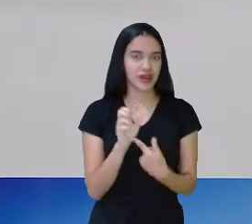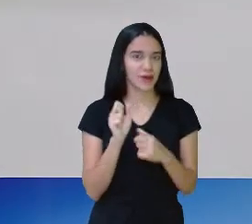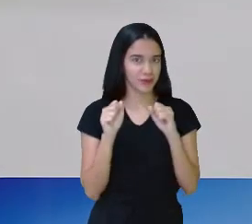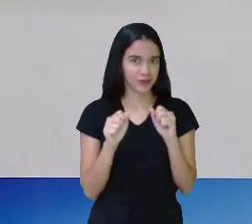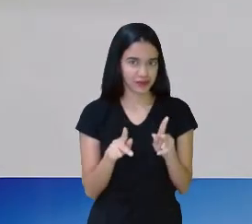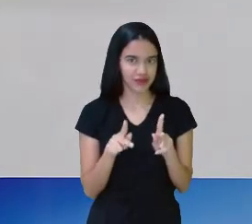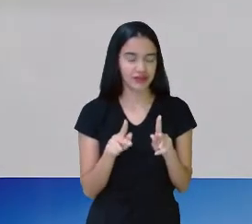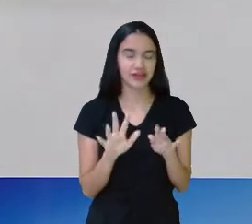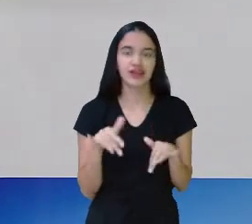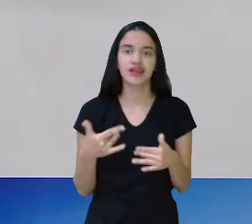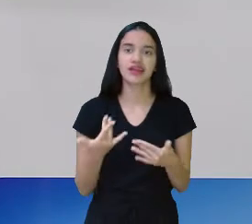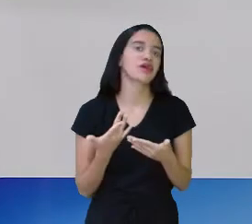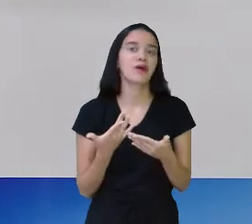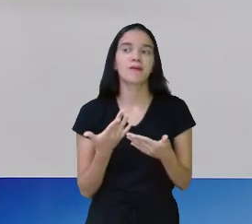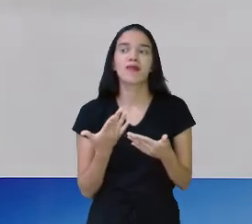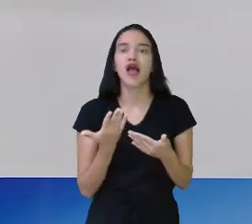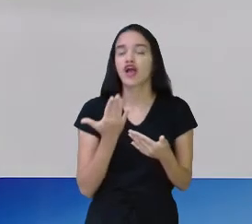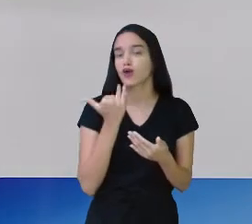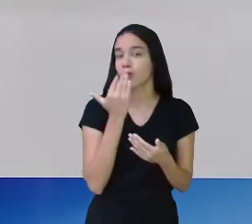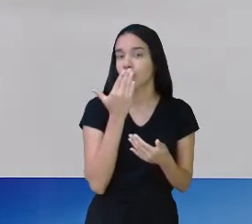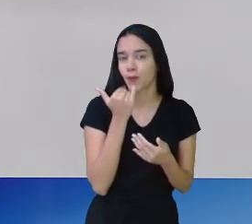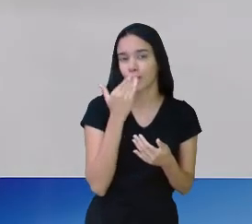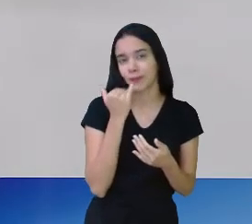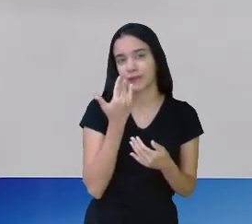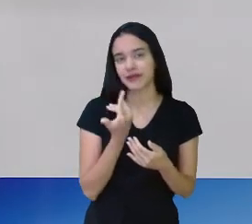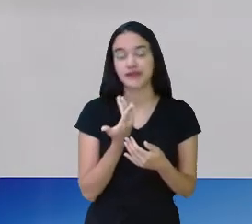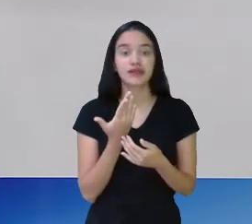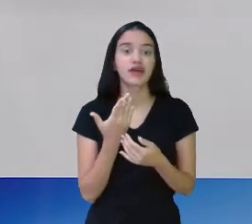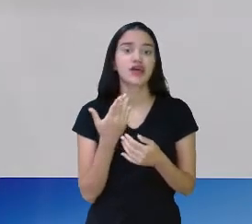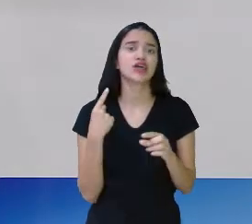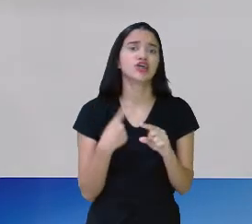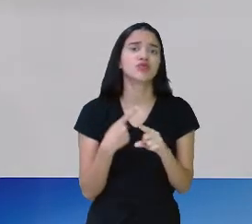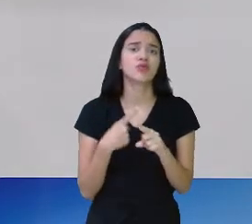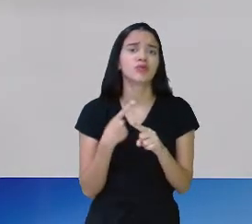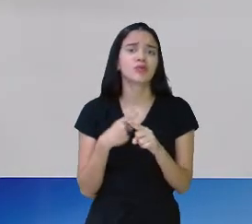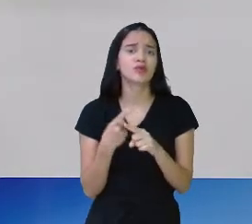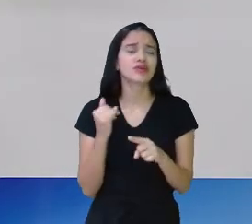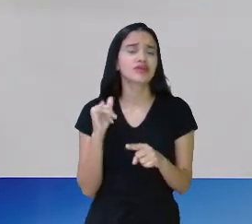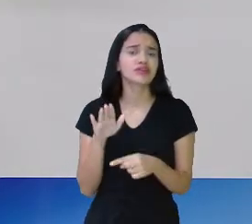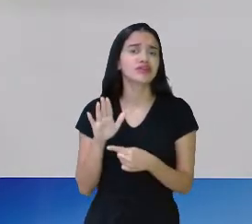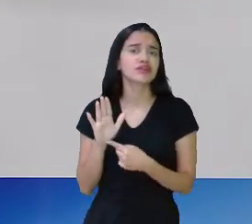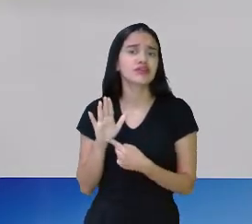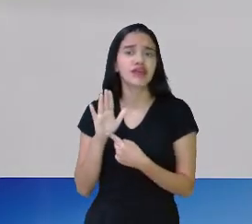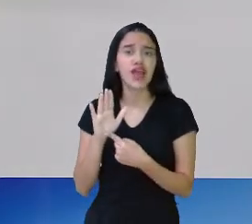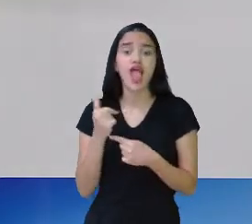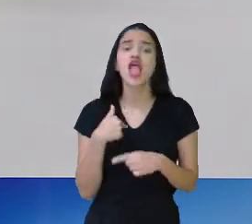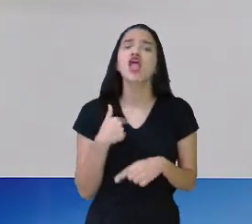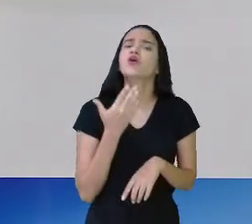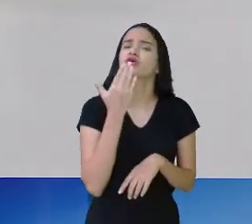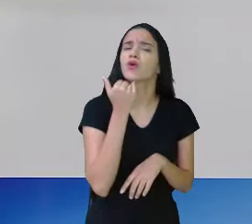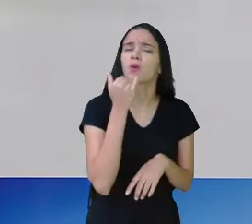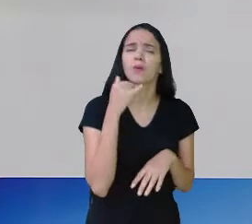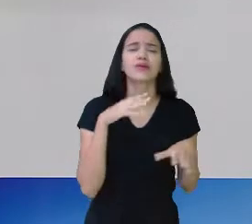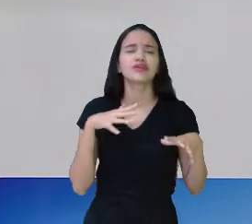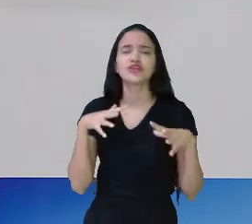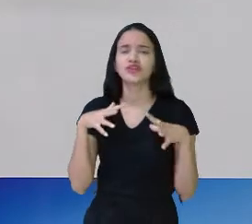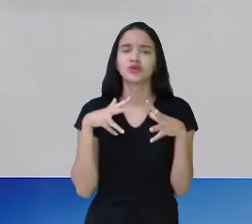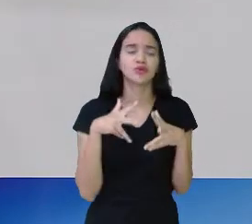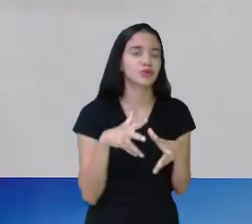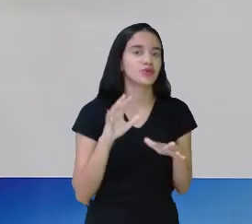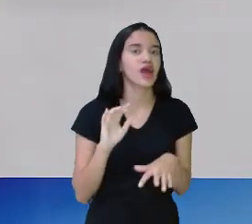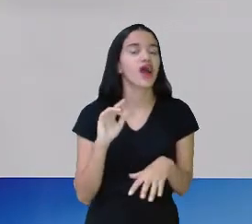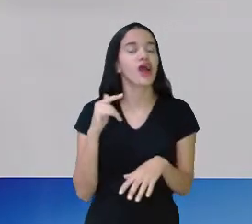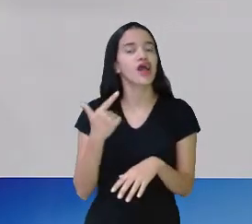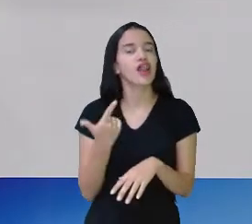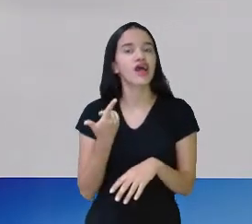não trouxe aqui na mesa nenhum tipo de comida, até porque se eu trouxesse eu iria comer todas, né? Claro